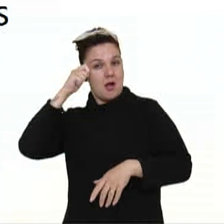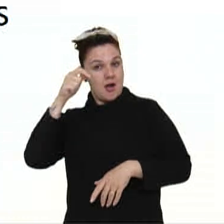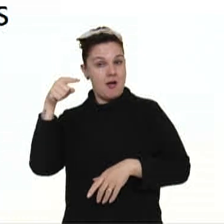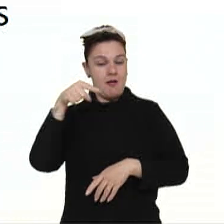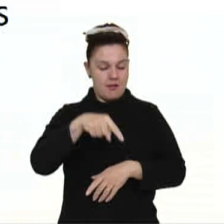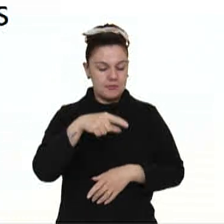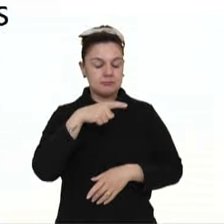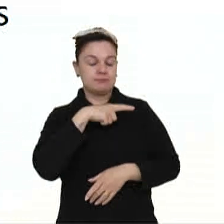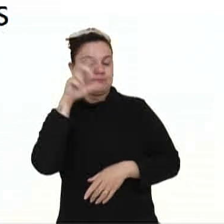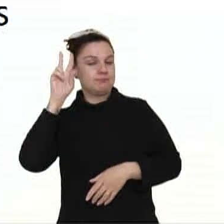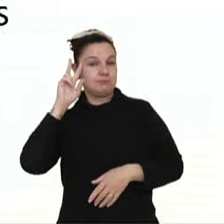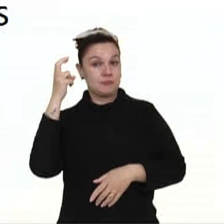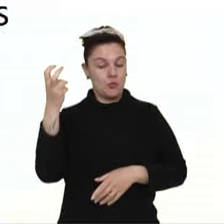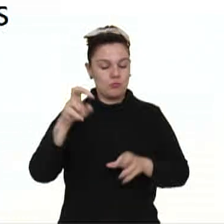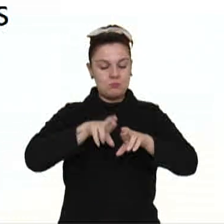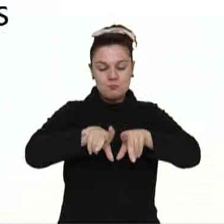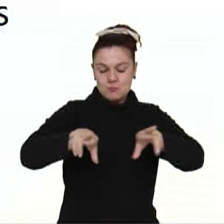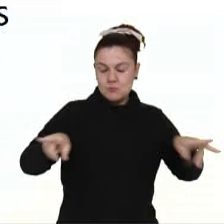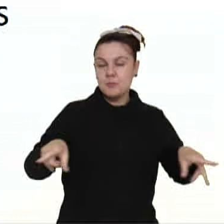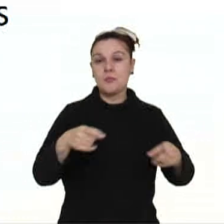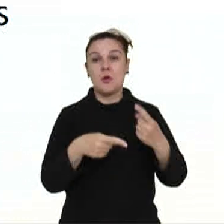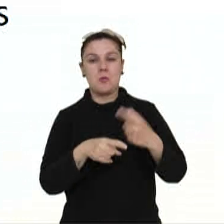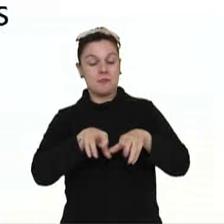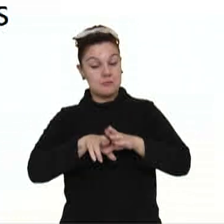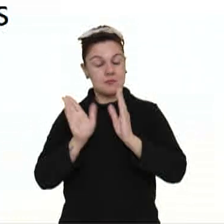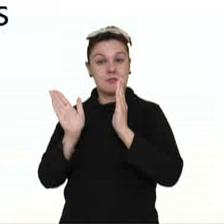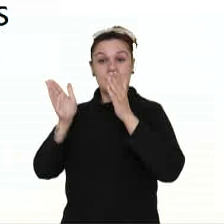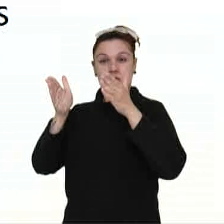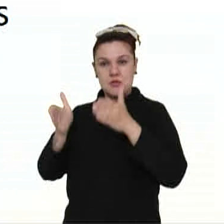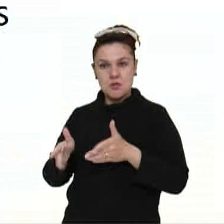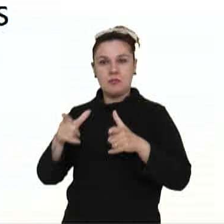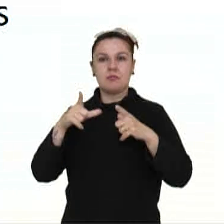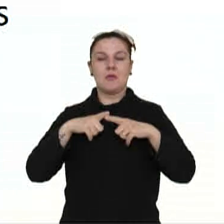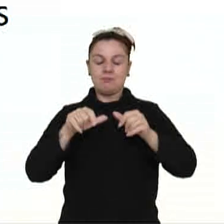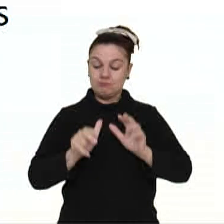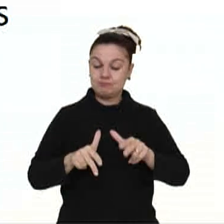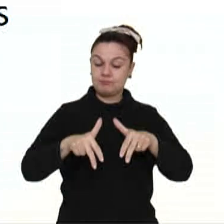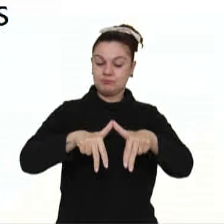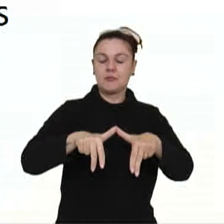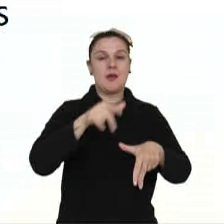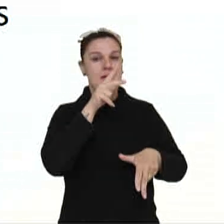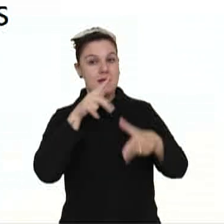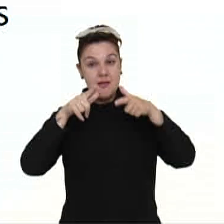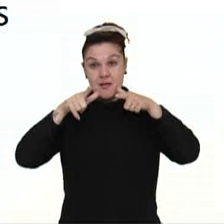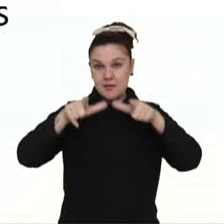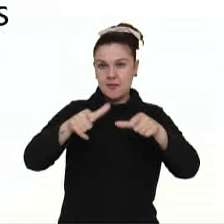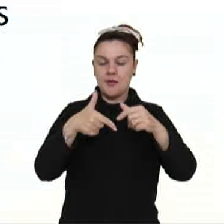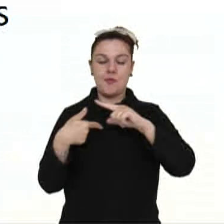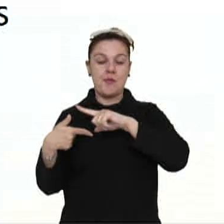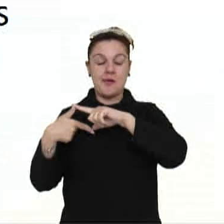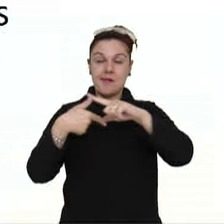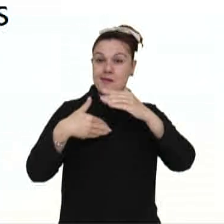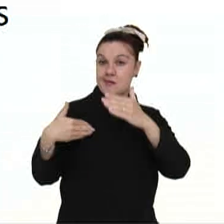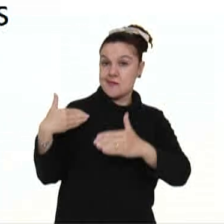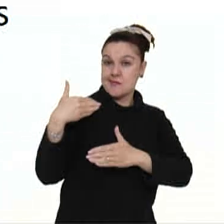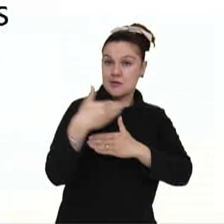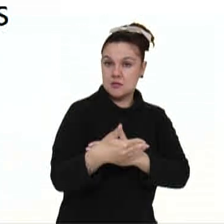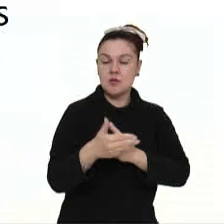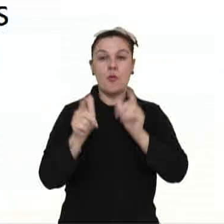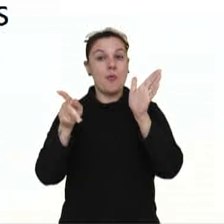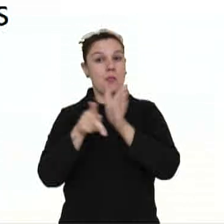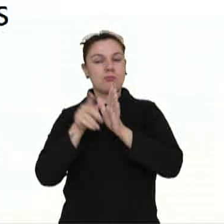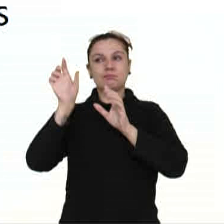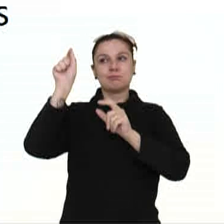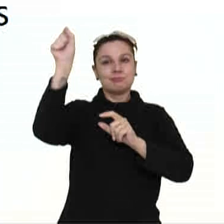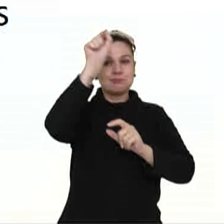cultural devido à sua origem distinta, por pertencerem a diversas etnias com idiomas e tradições distintas, oriundos